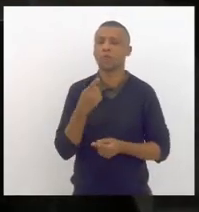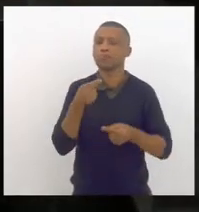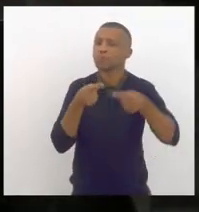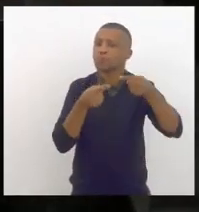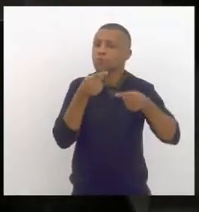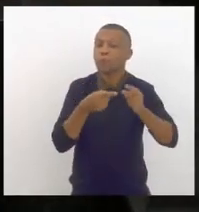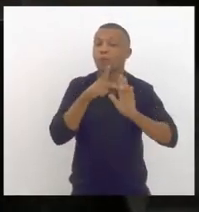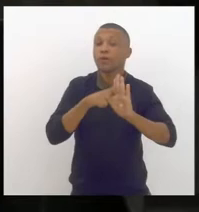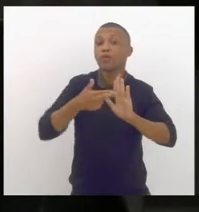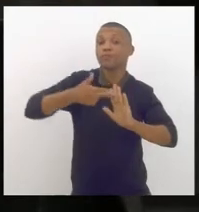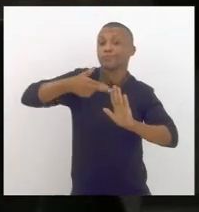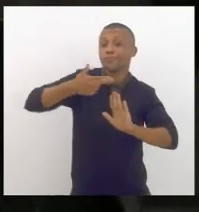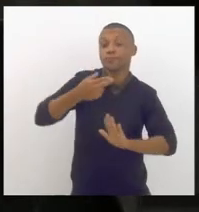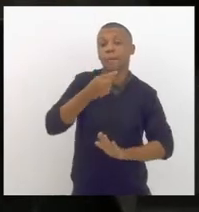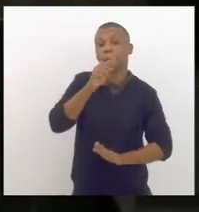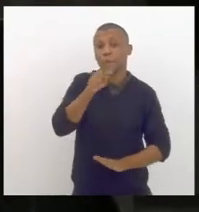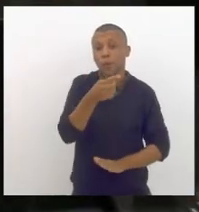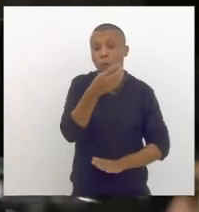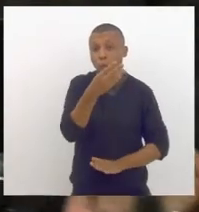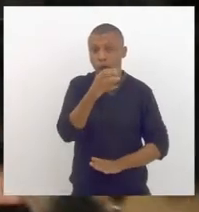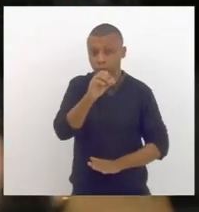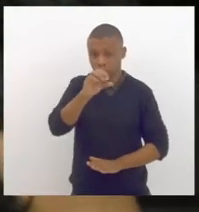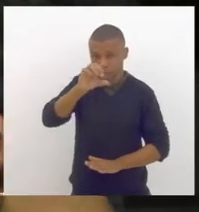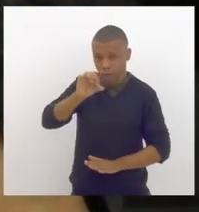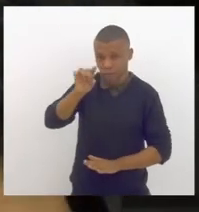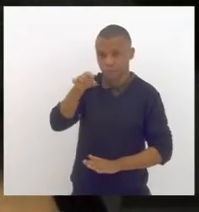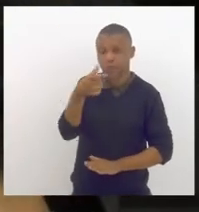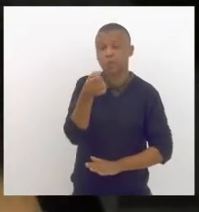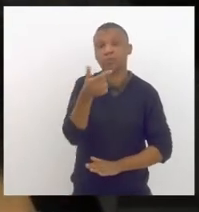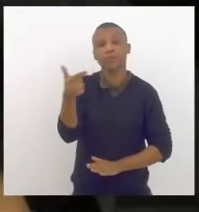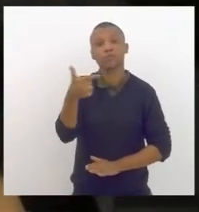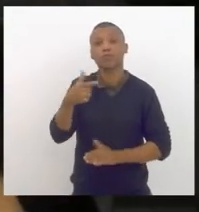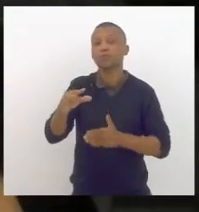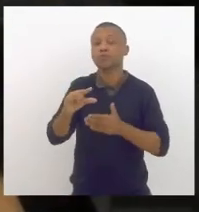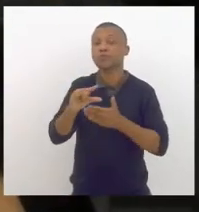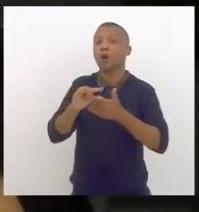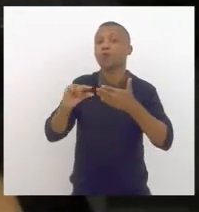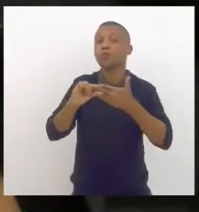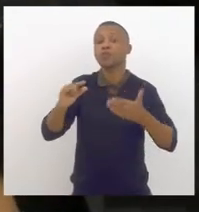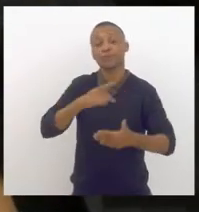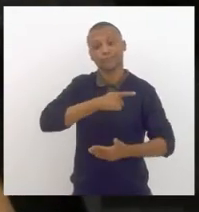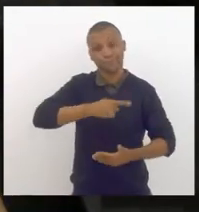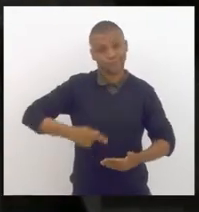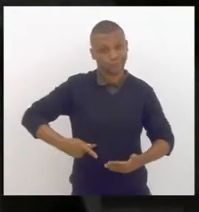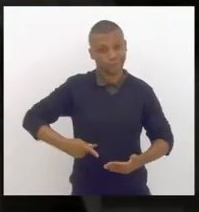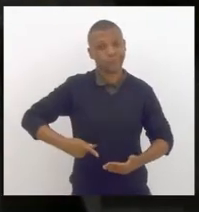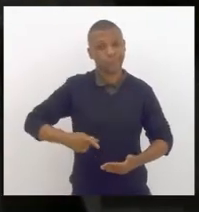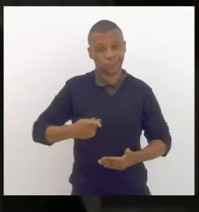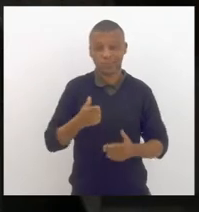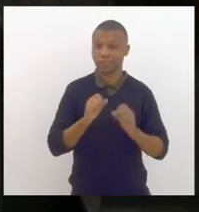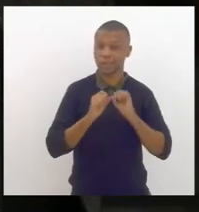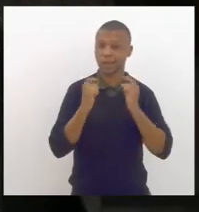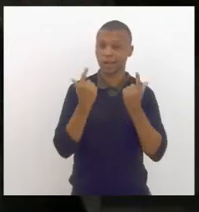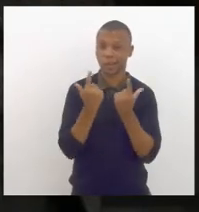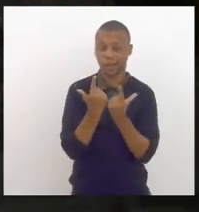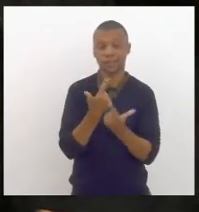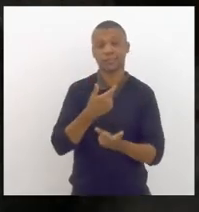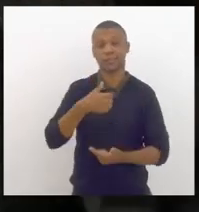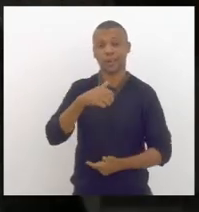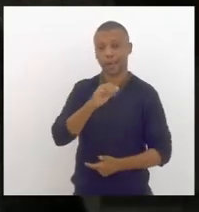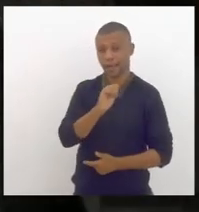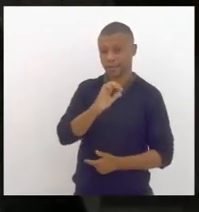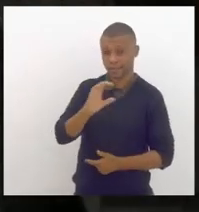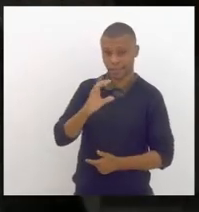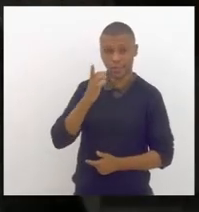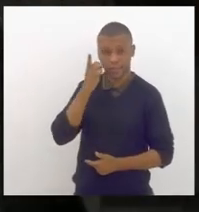de 2022, de autoria do presidente da casa, deputado André Siciliano, que eu não